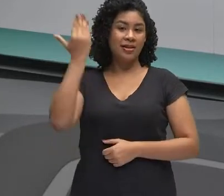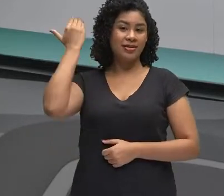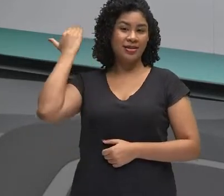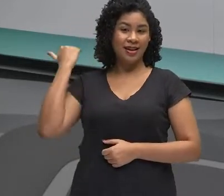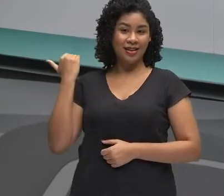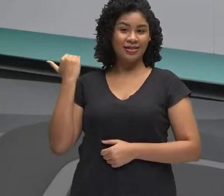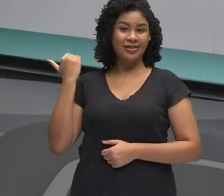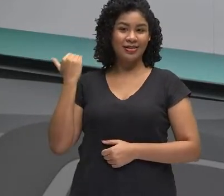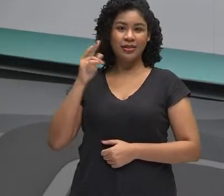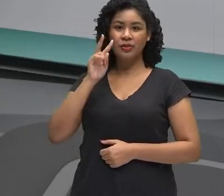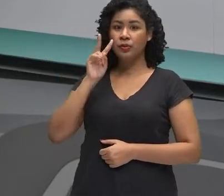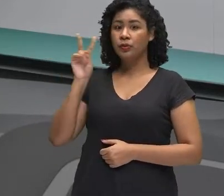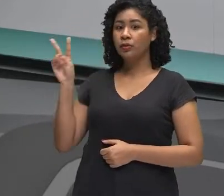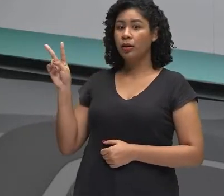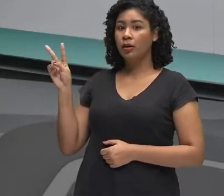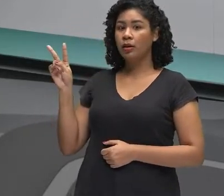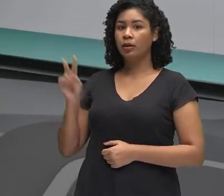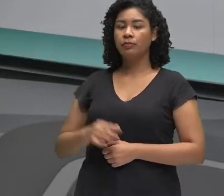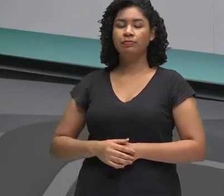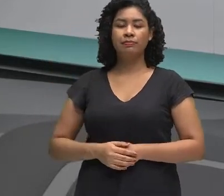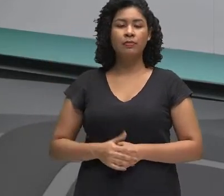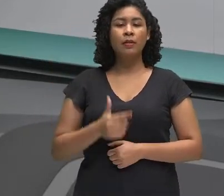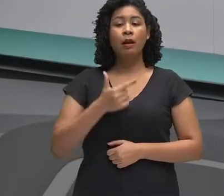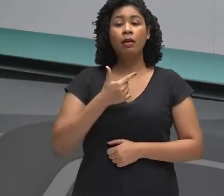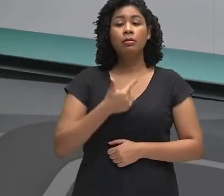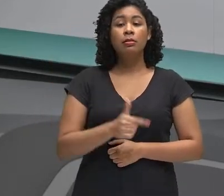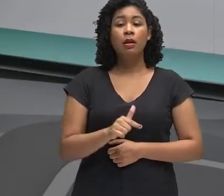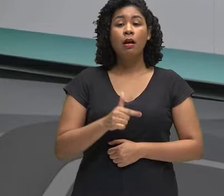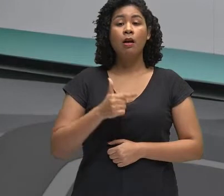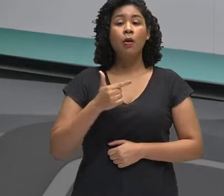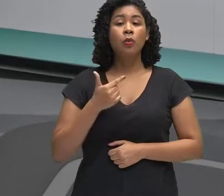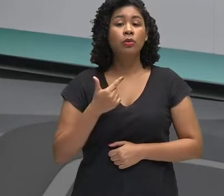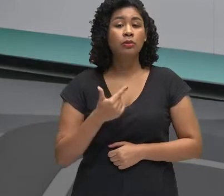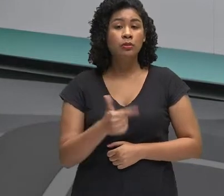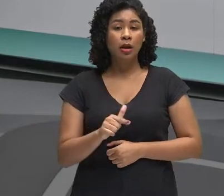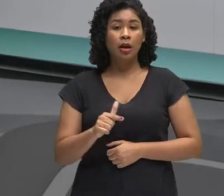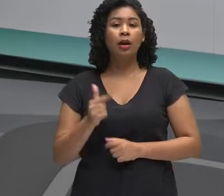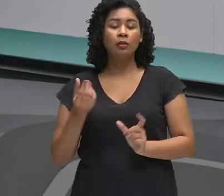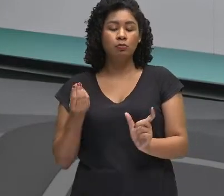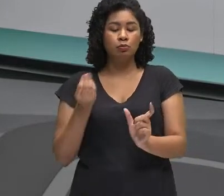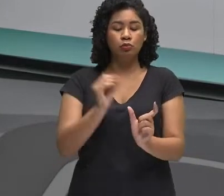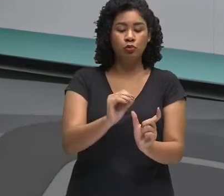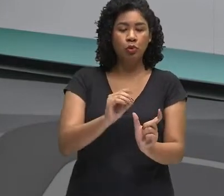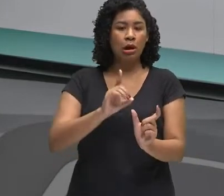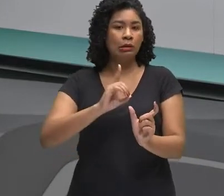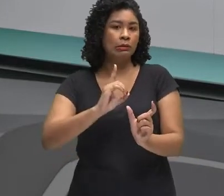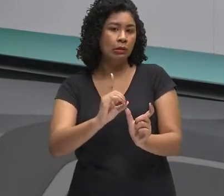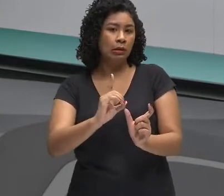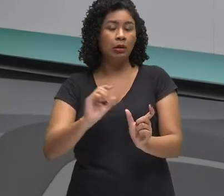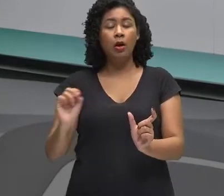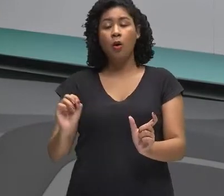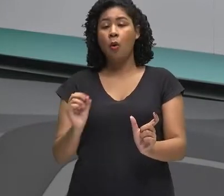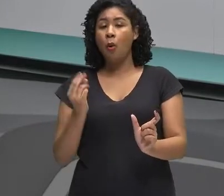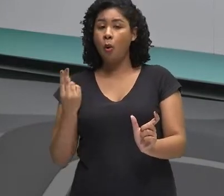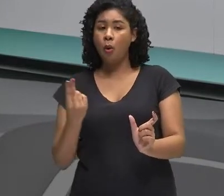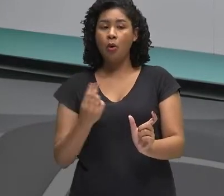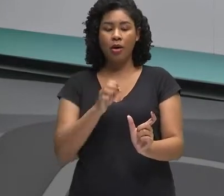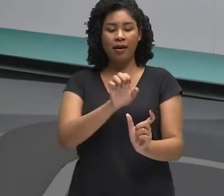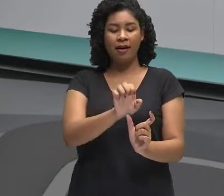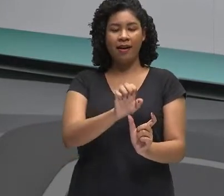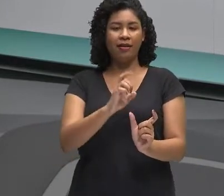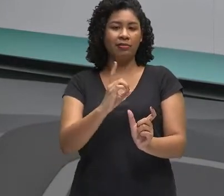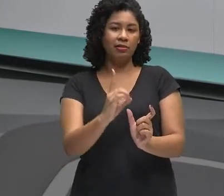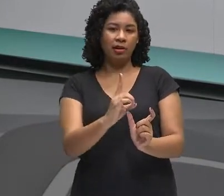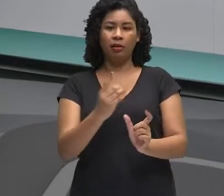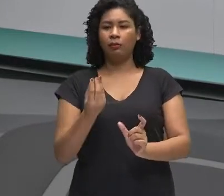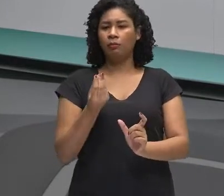aí, não recebem o D ou ED, como no